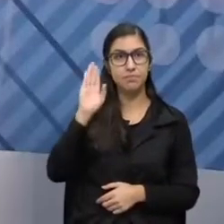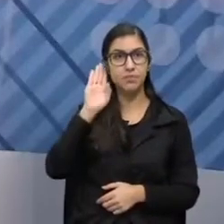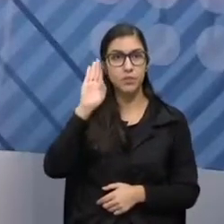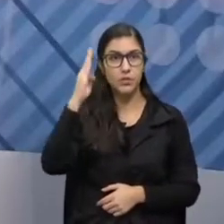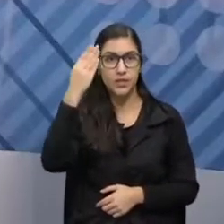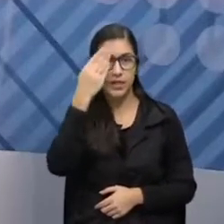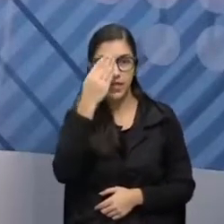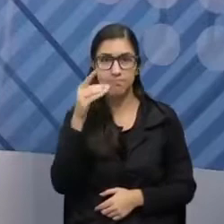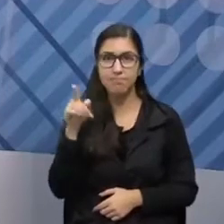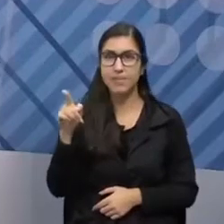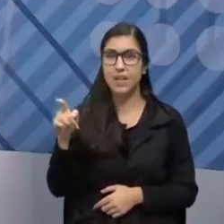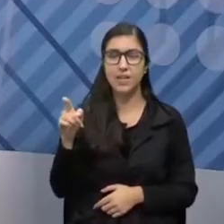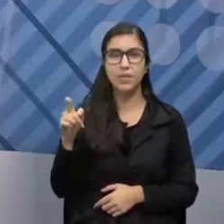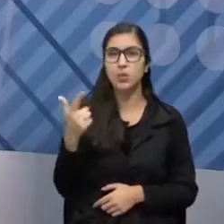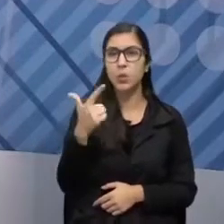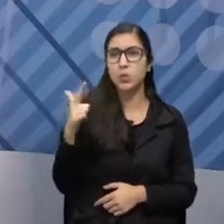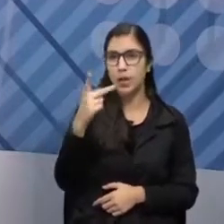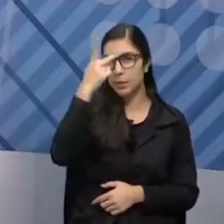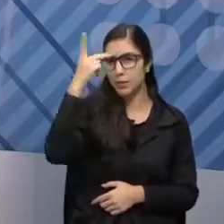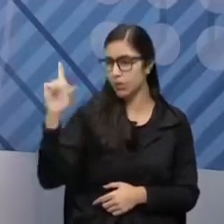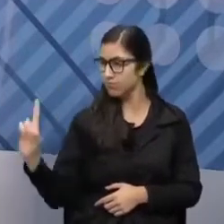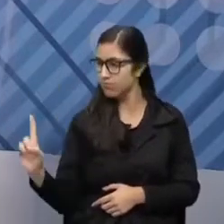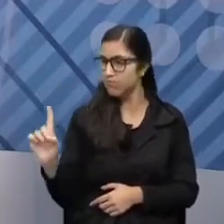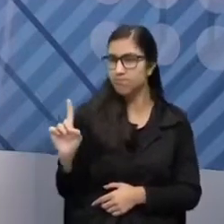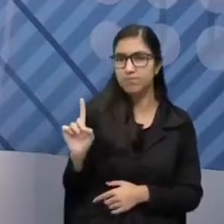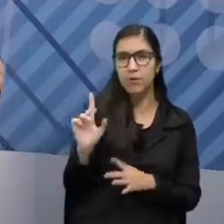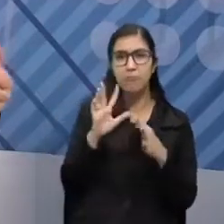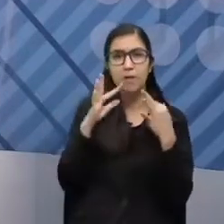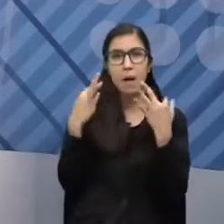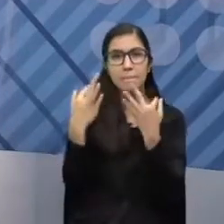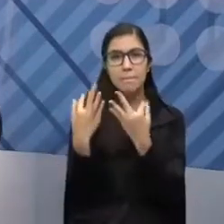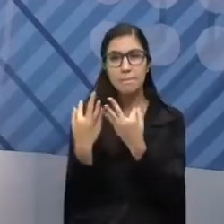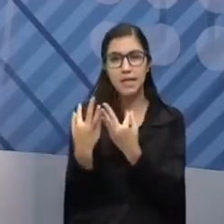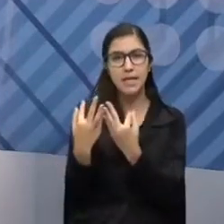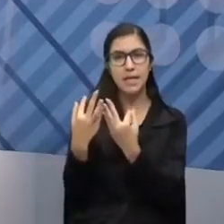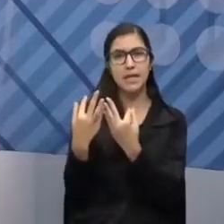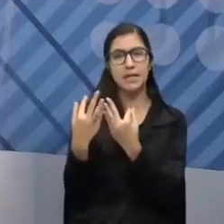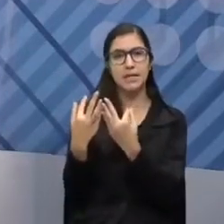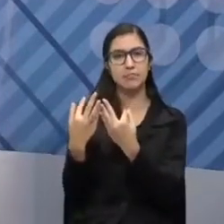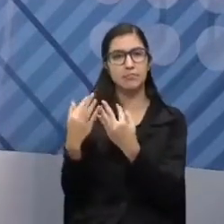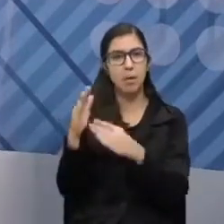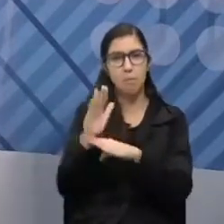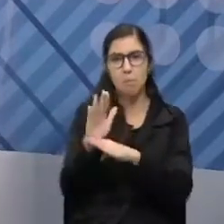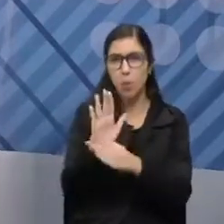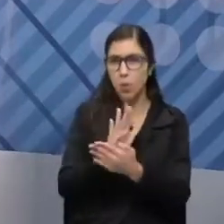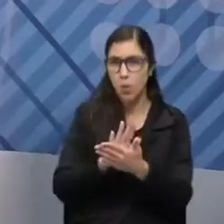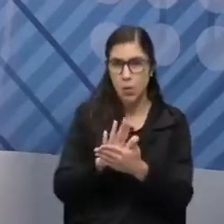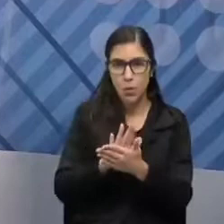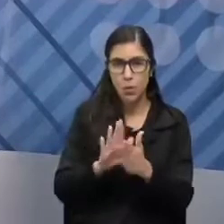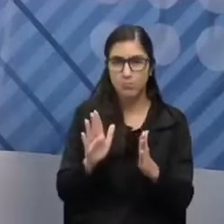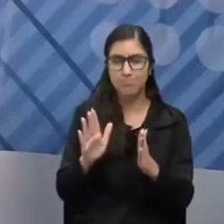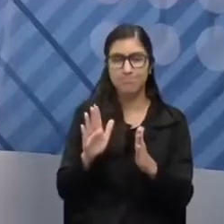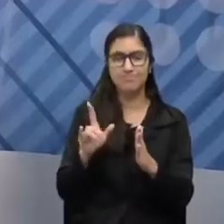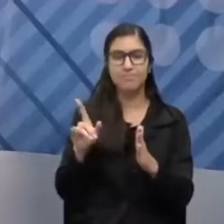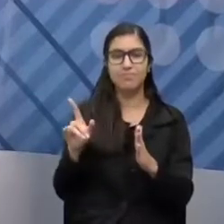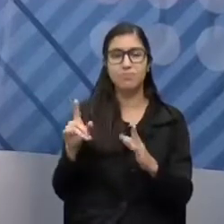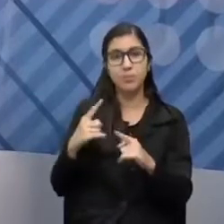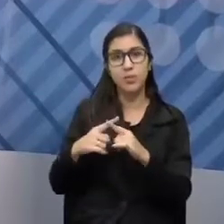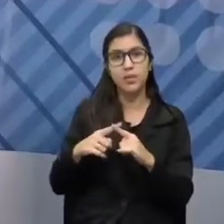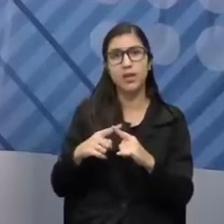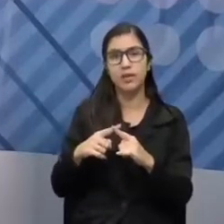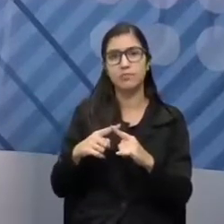não tenha mediação, que não tenha uma família que tenha essa compreensão, de que essa criança precisa o tempo todo